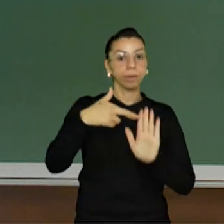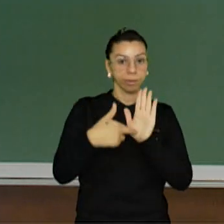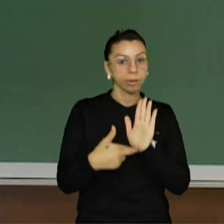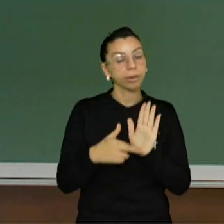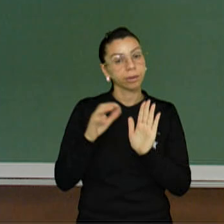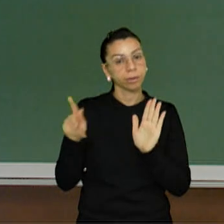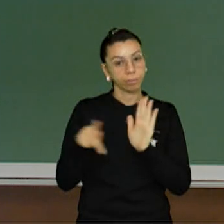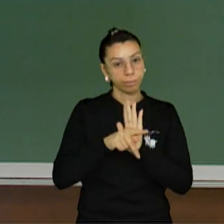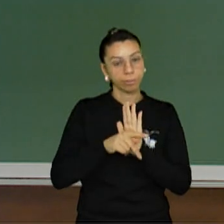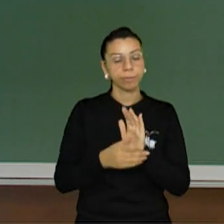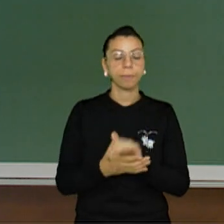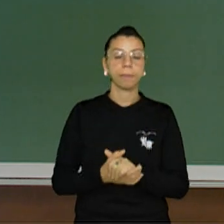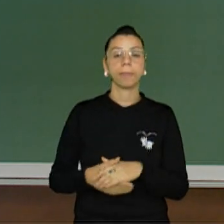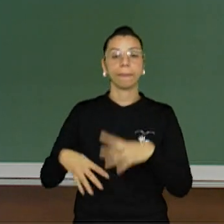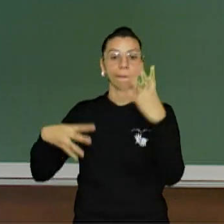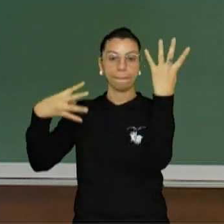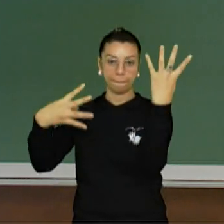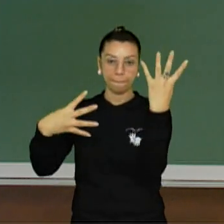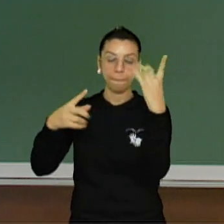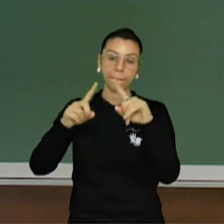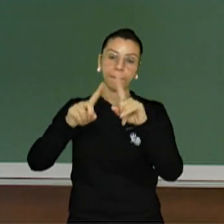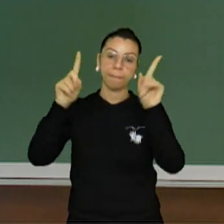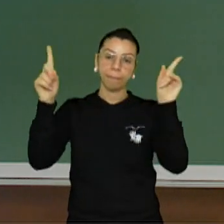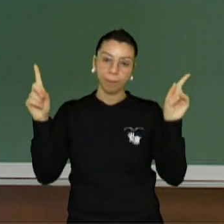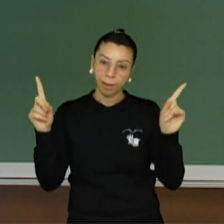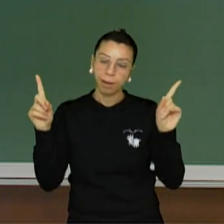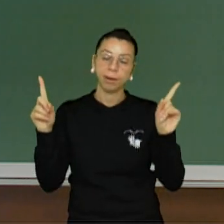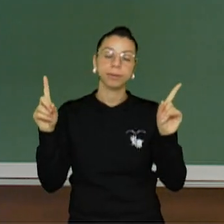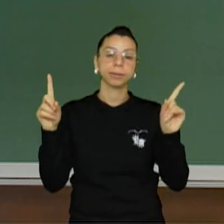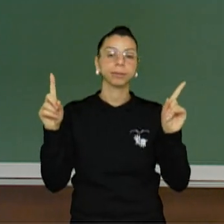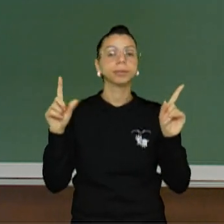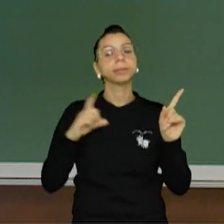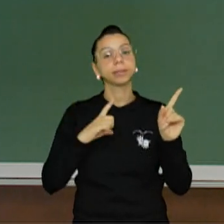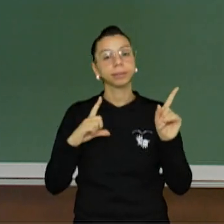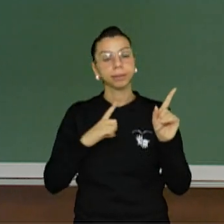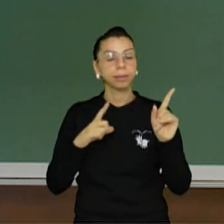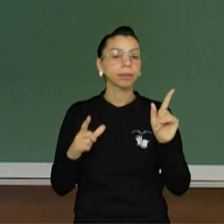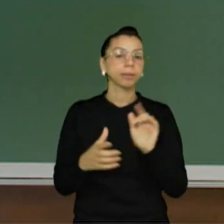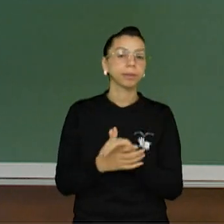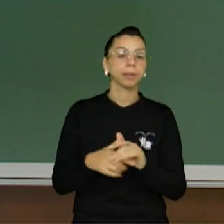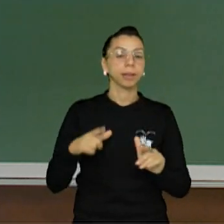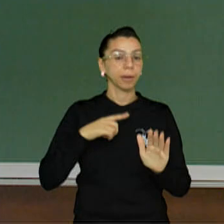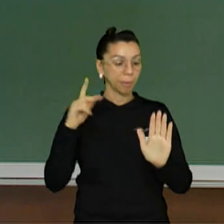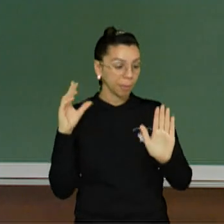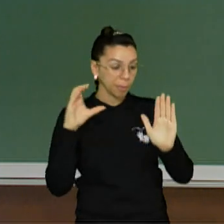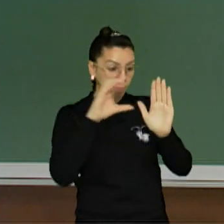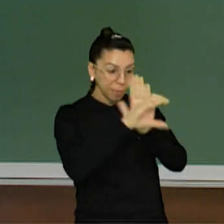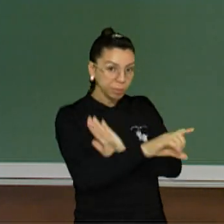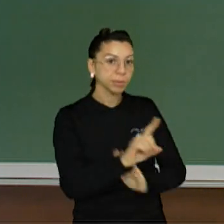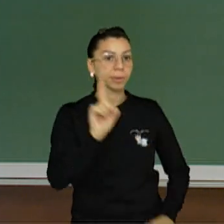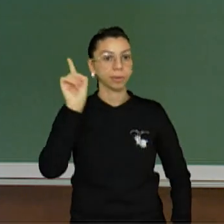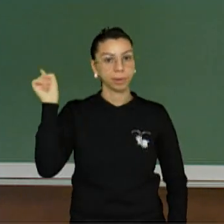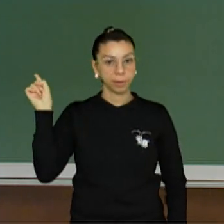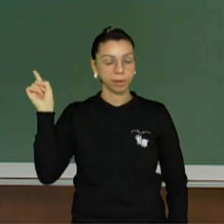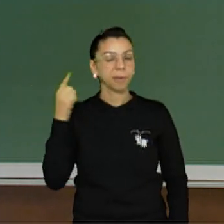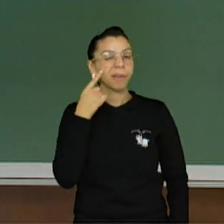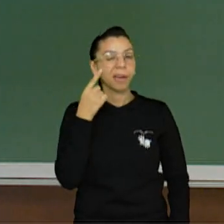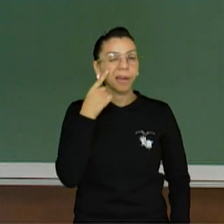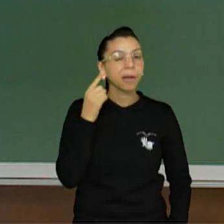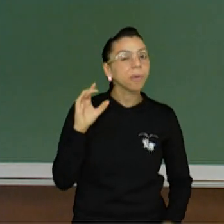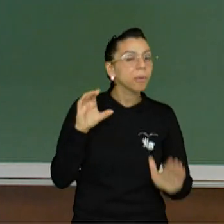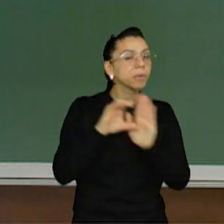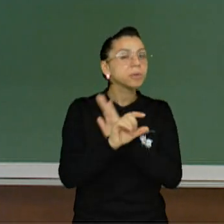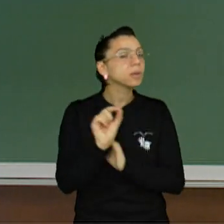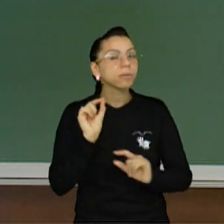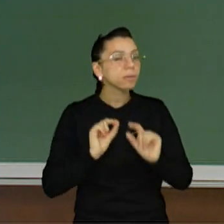aqui é uma 4 por 4, mas eu falo para vocês, tem uma propriedade aqui. Vamos ver que